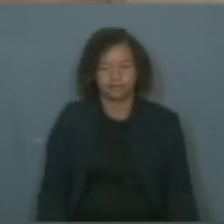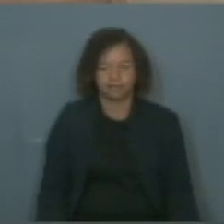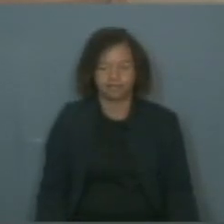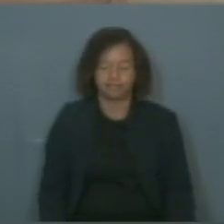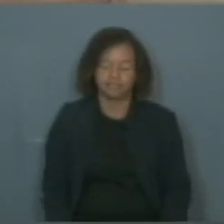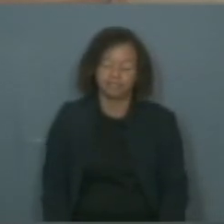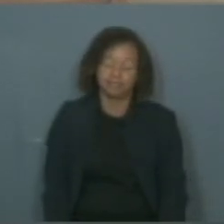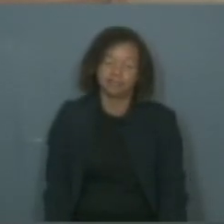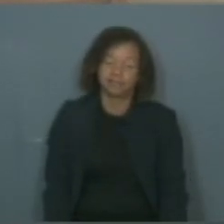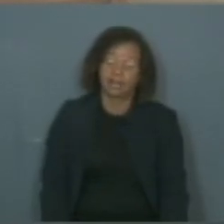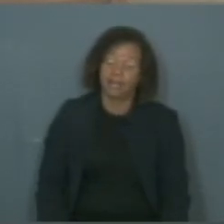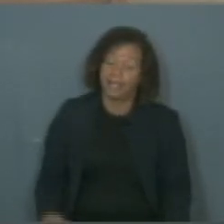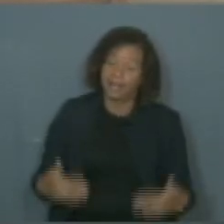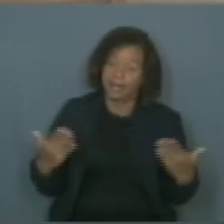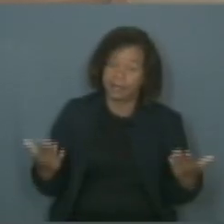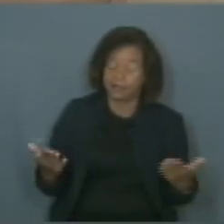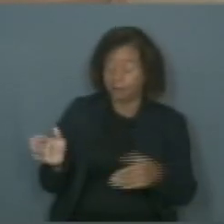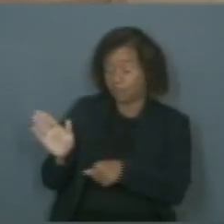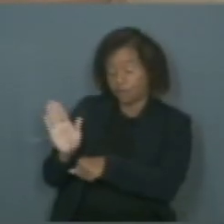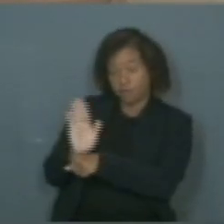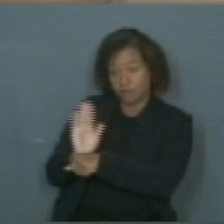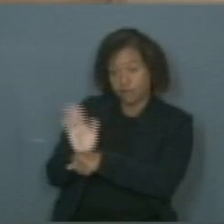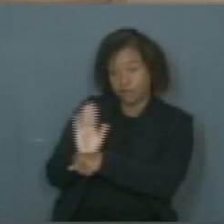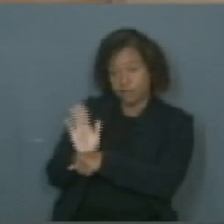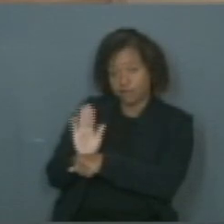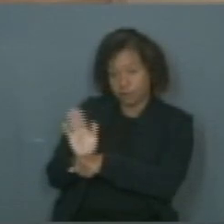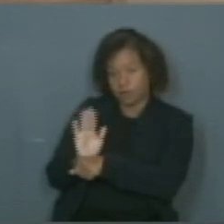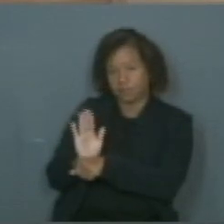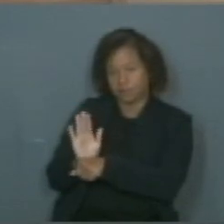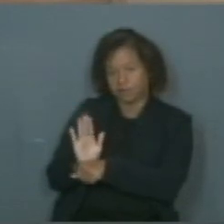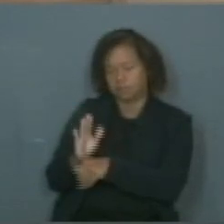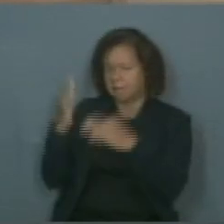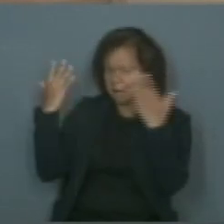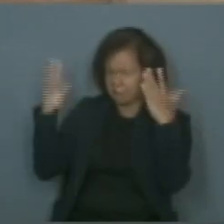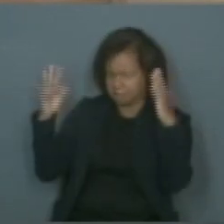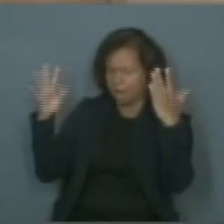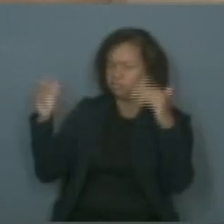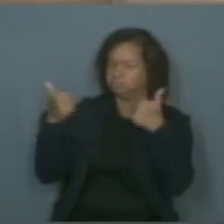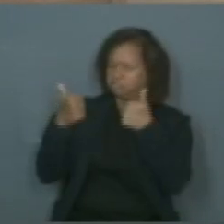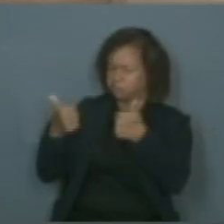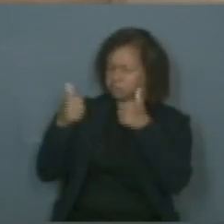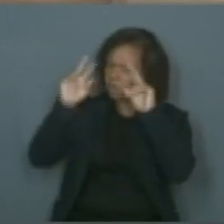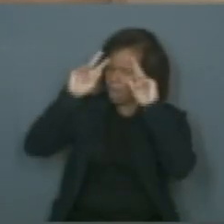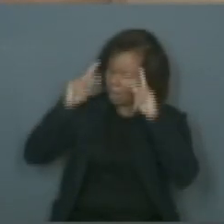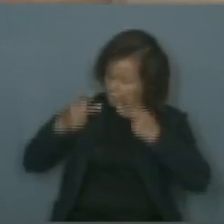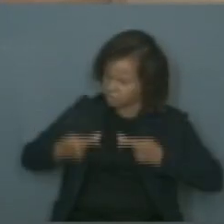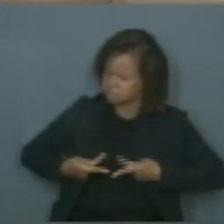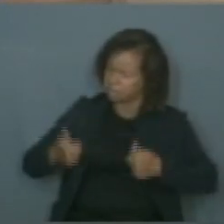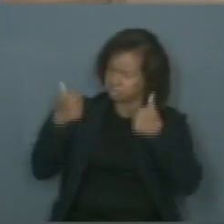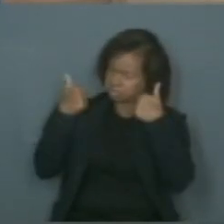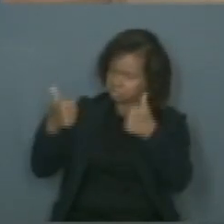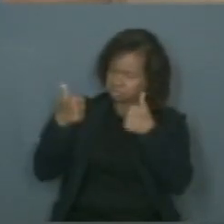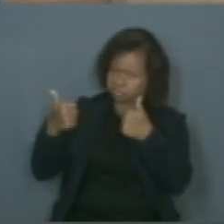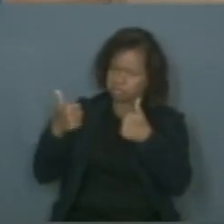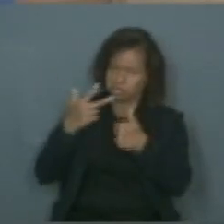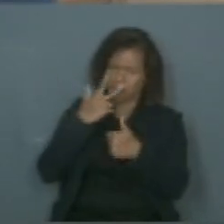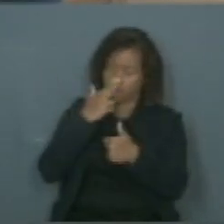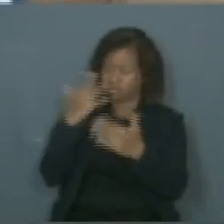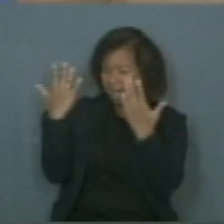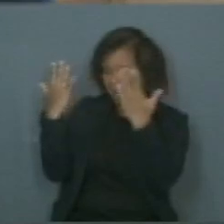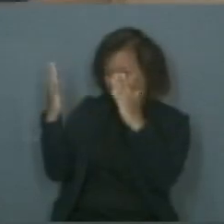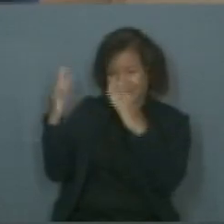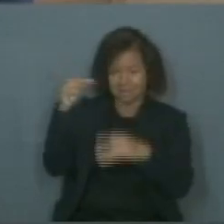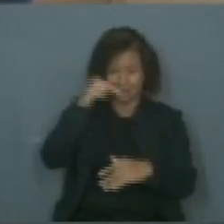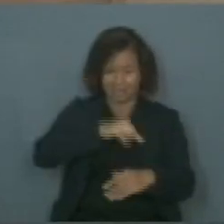E aí, com relação ao filme, vale o aplauso, o reconhecimento. Não acho que valeria o aplauso